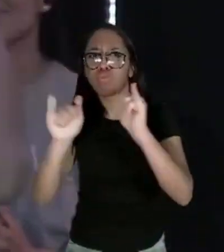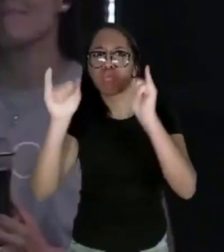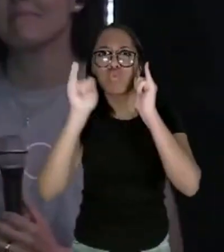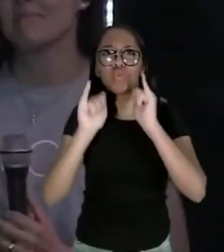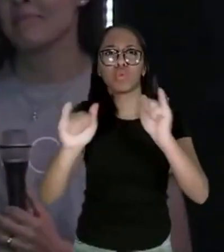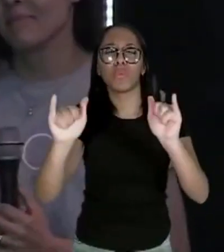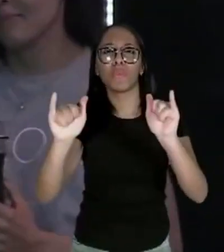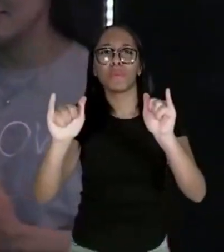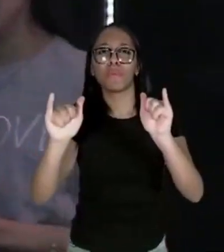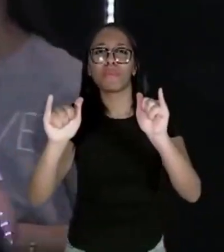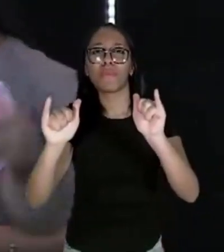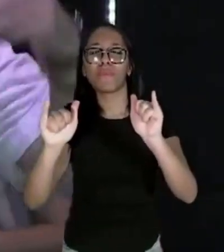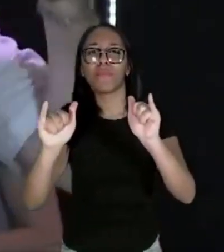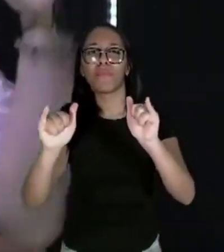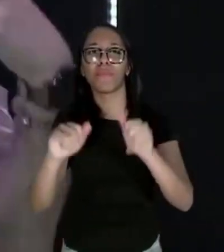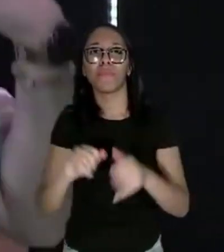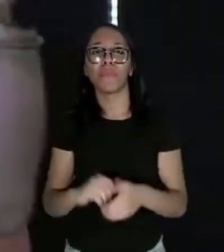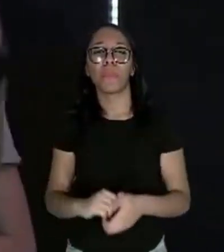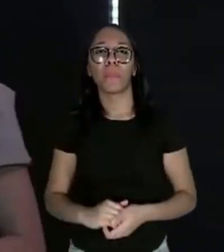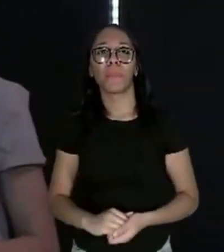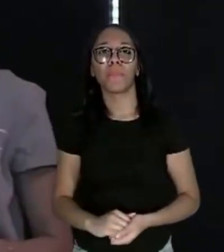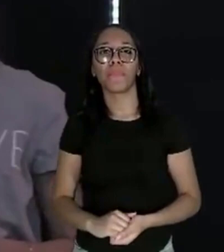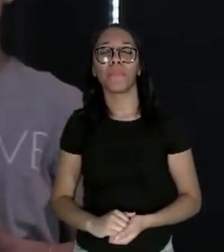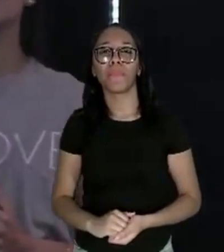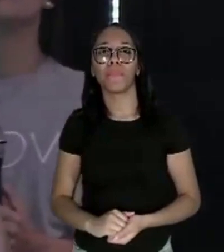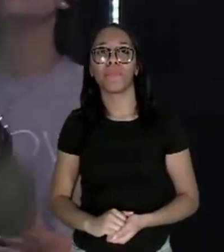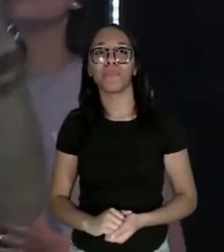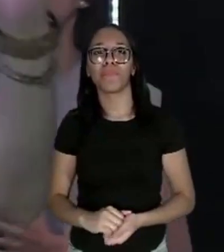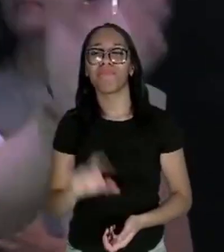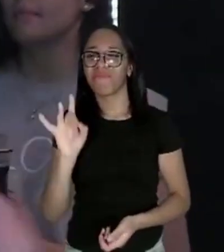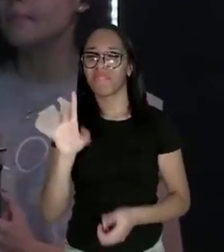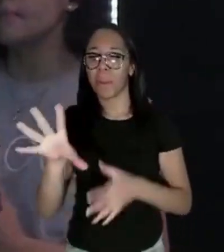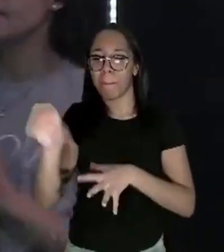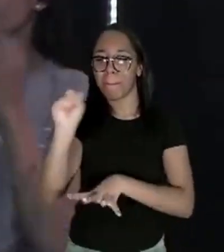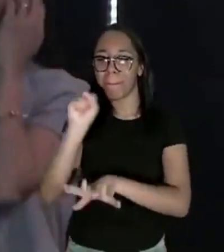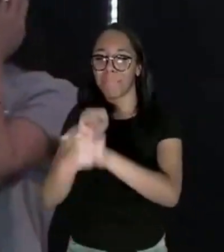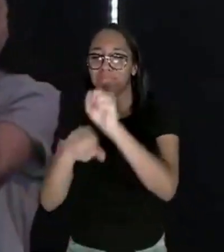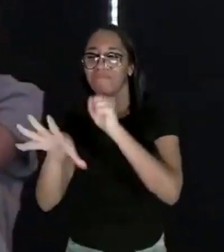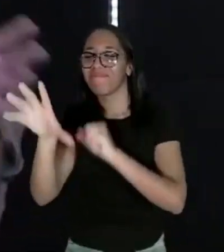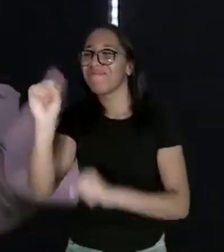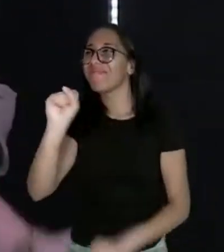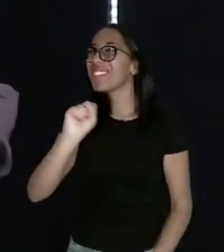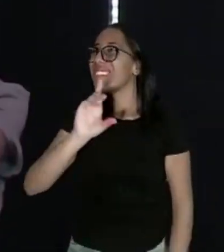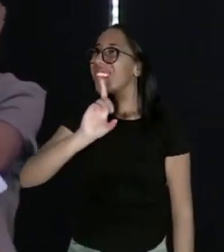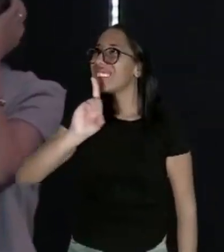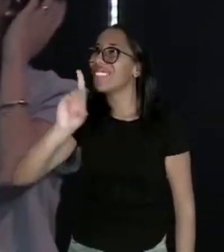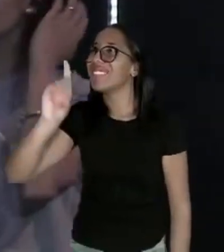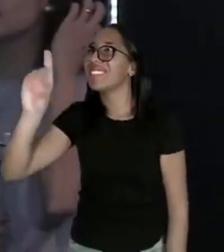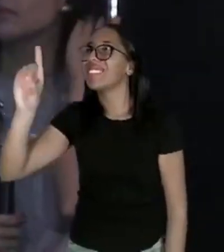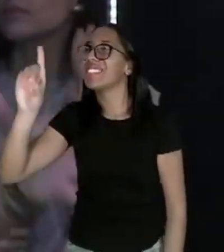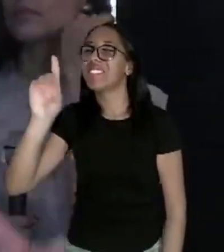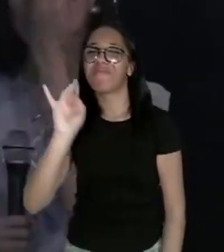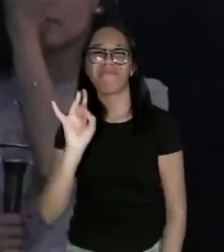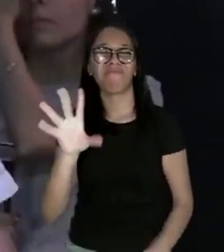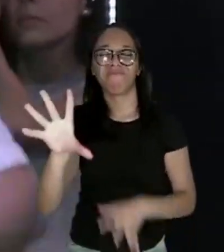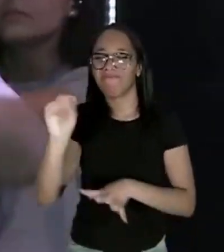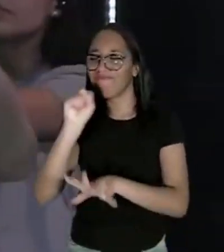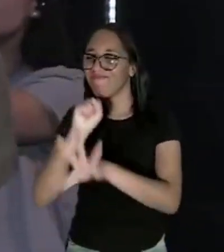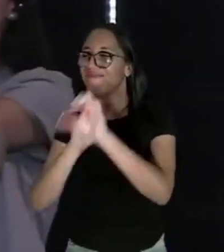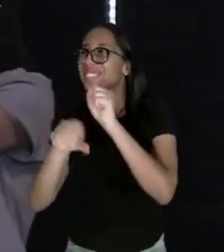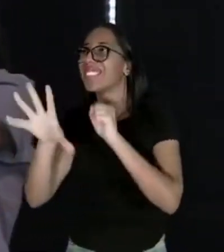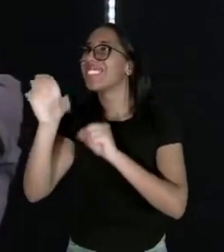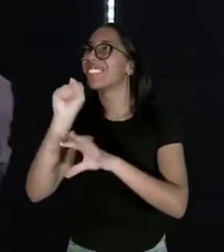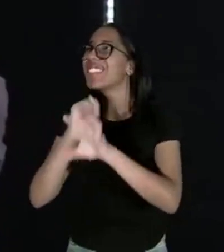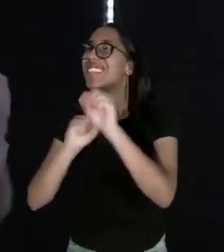tinha tempo para conversa fiada, você não tinha nem tempo para ficar triste, porque era Jesus no café da manhã, era Jesus no almoço, era Jesus na janta,